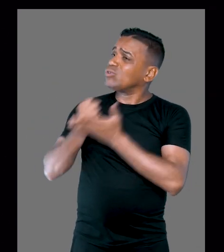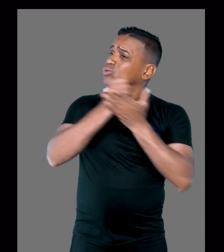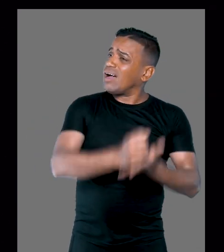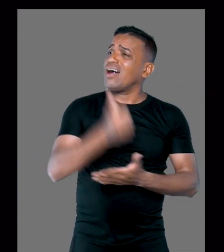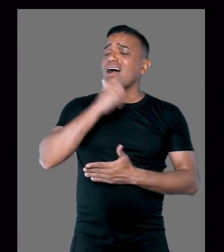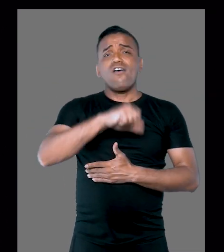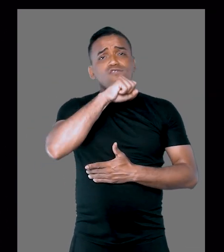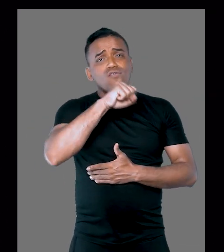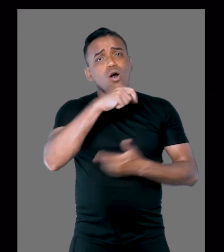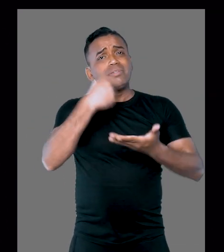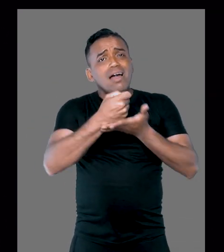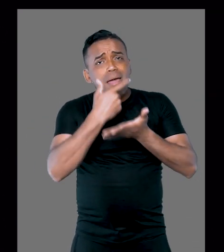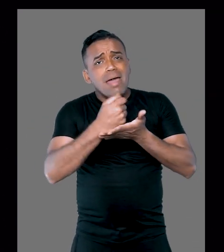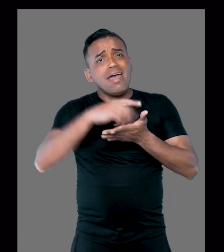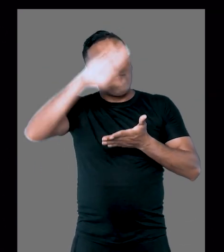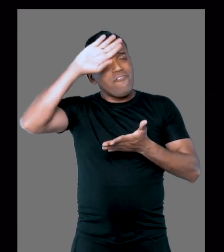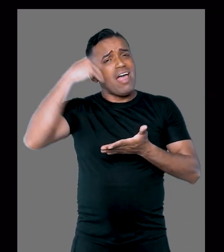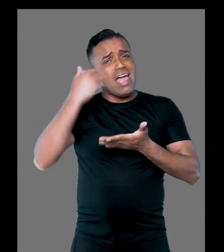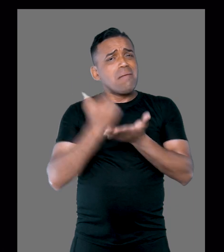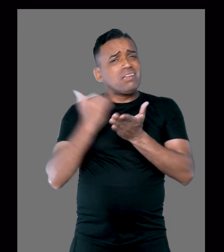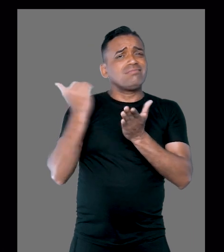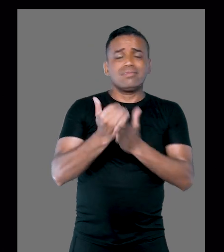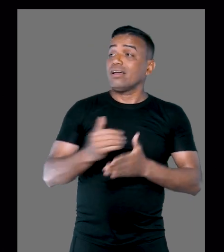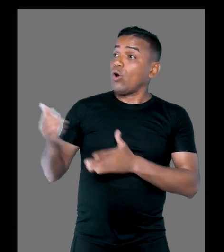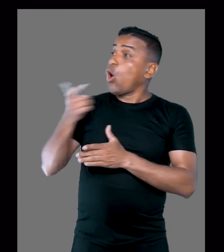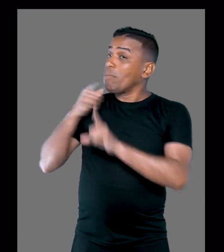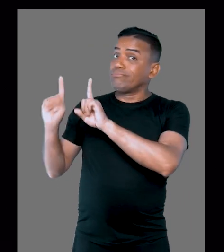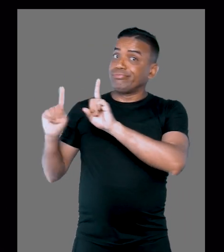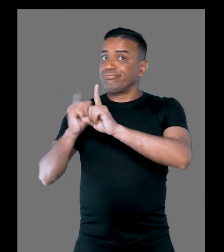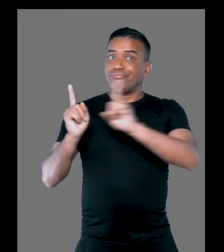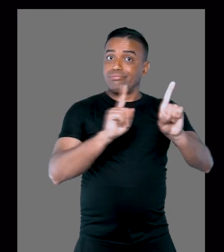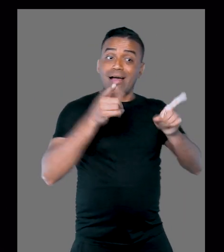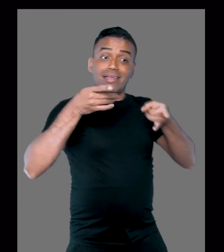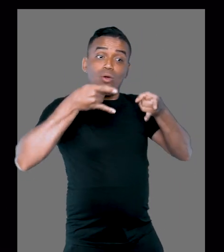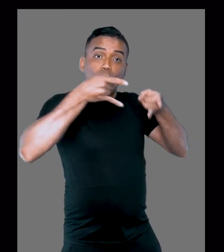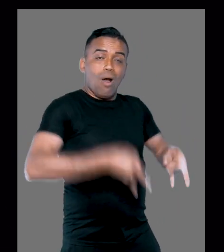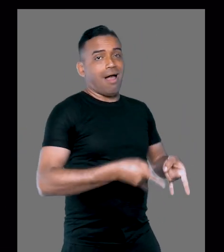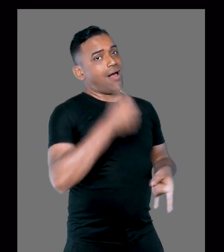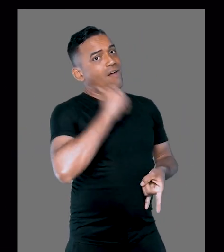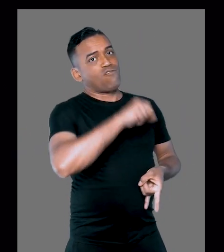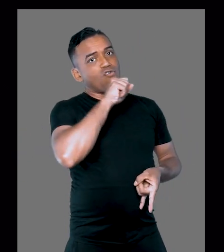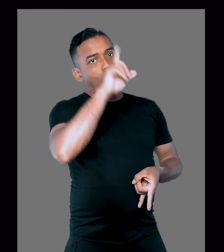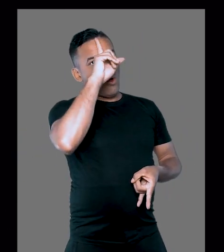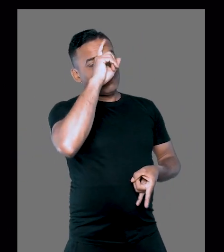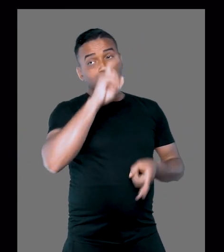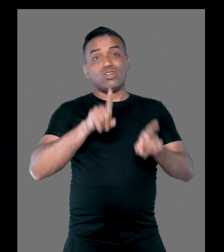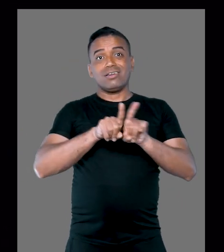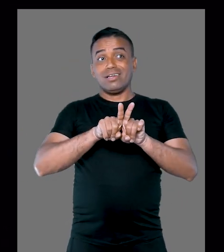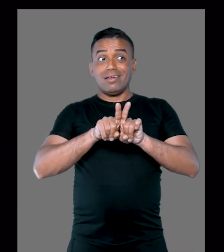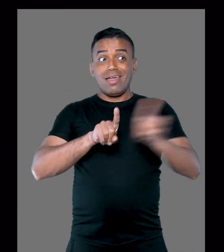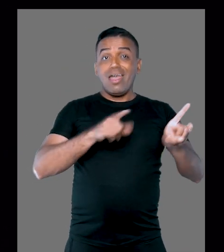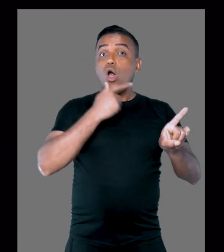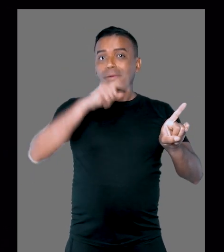minha avó precisava de algum remédio para abaixar a febre. Ele me seguiu com prontidão até o quarto de vovó, mas nossos caminhos se separaram